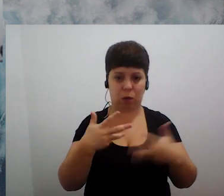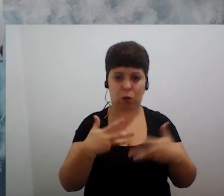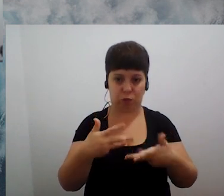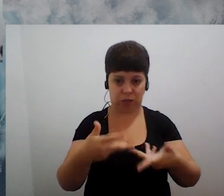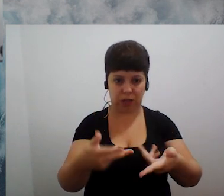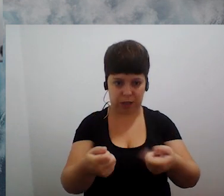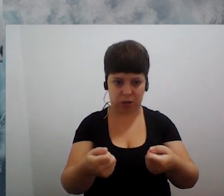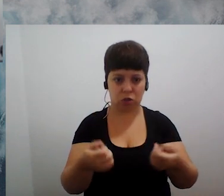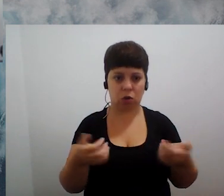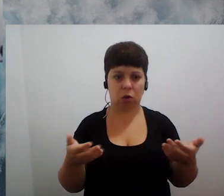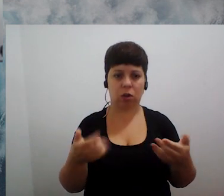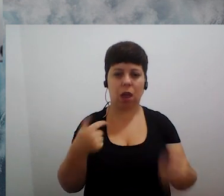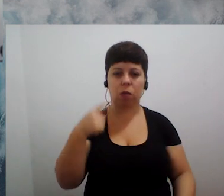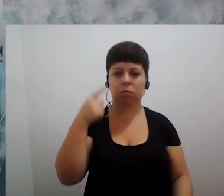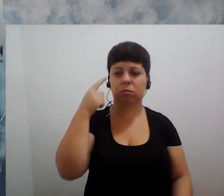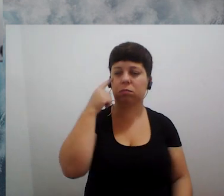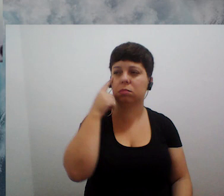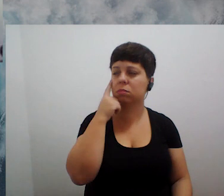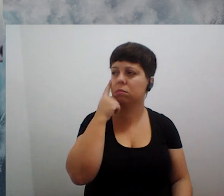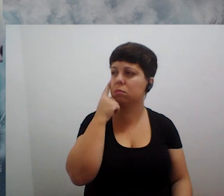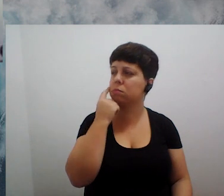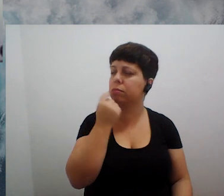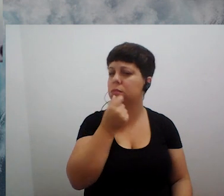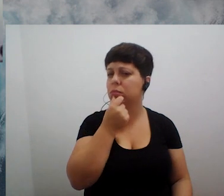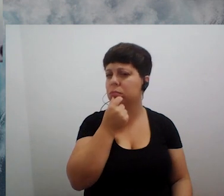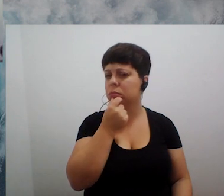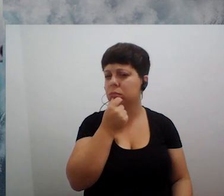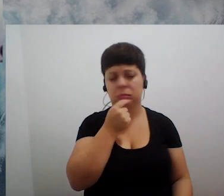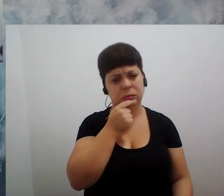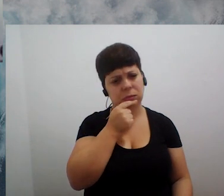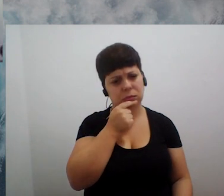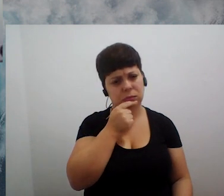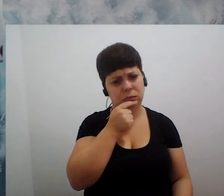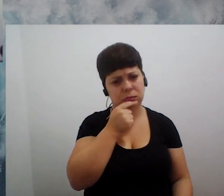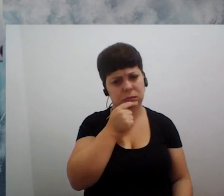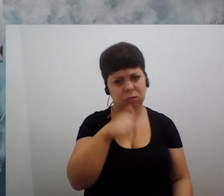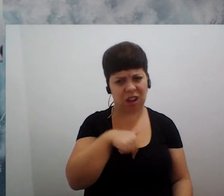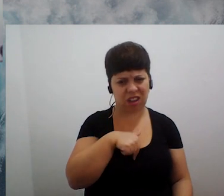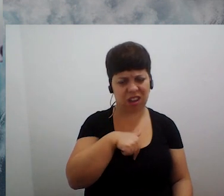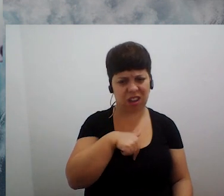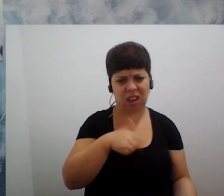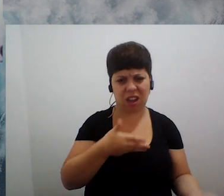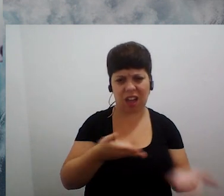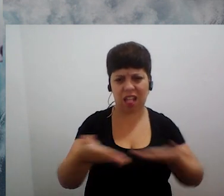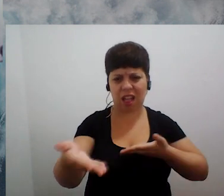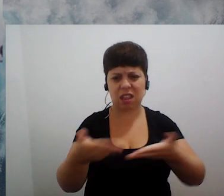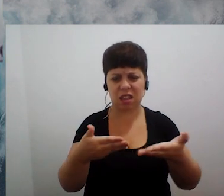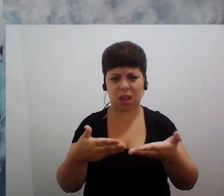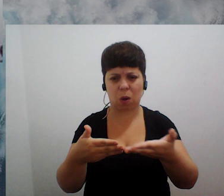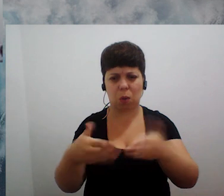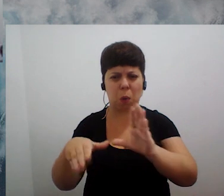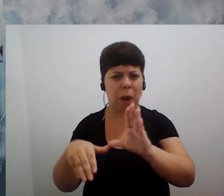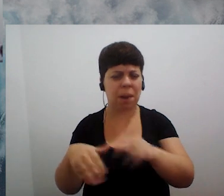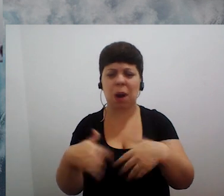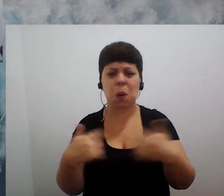noção, quando eu recebi o convite para estar aqui hoje com vocês, eu fiquei, mano, relação da gente com a